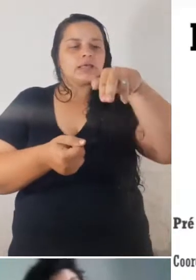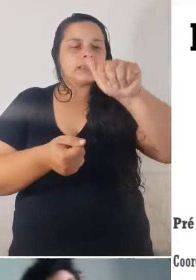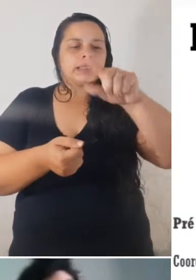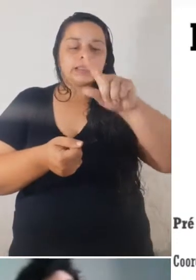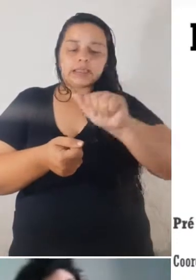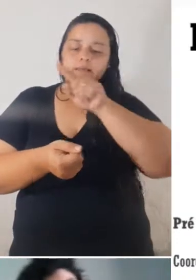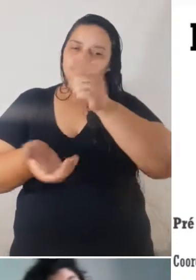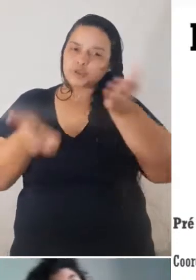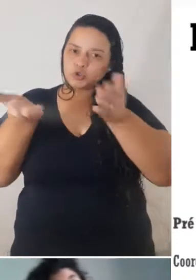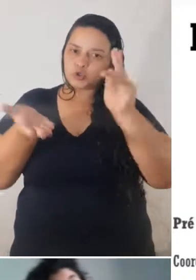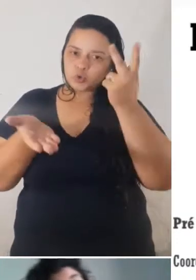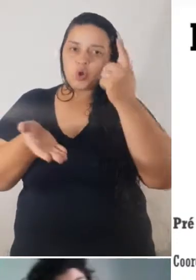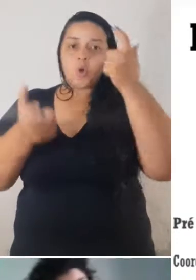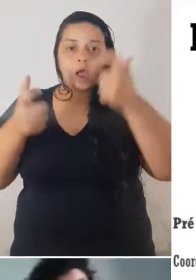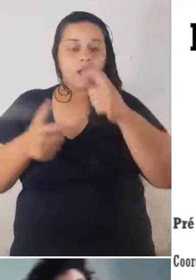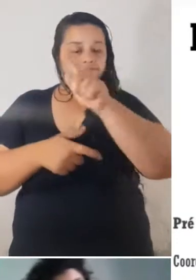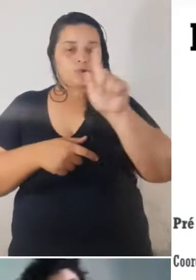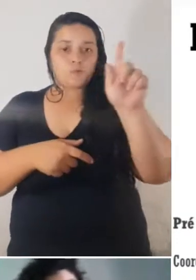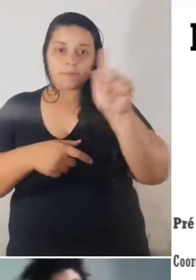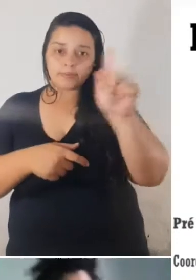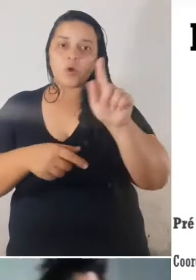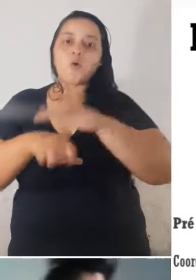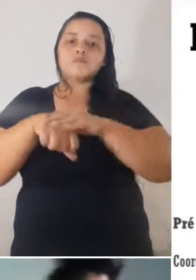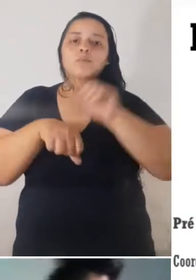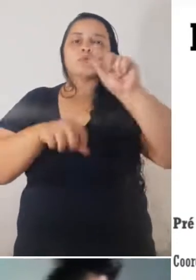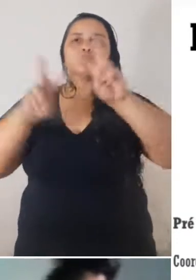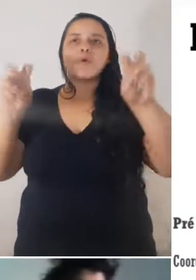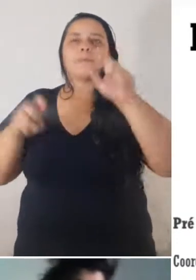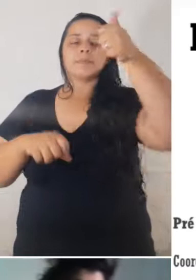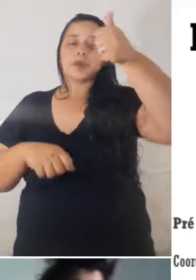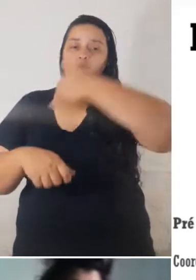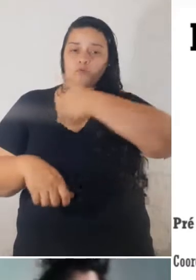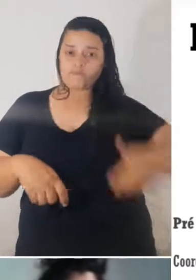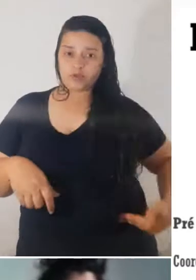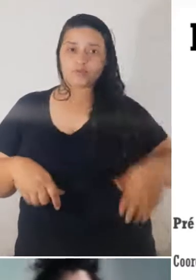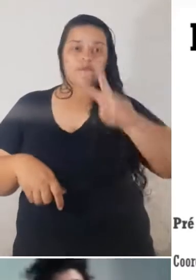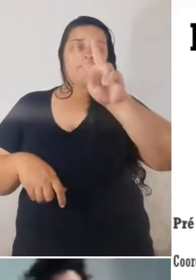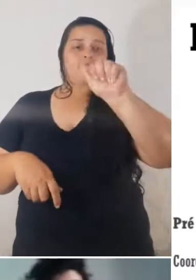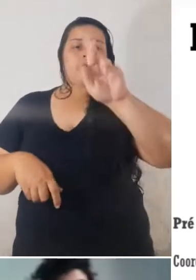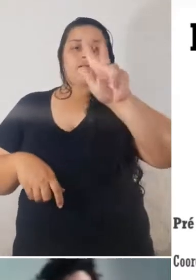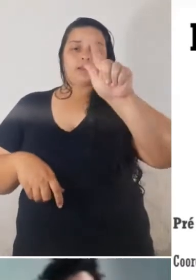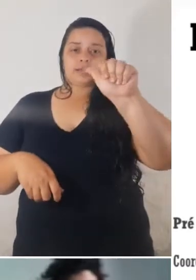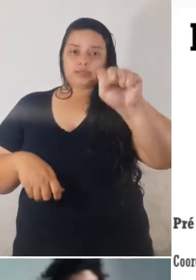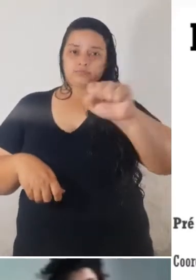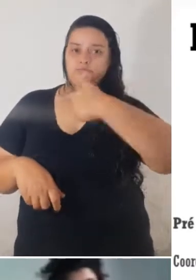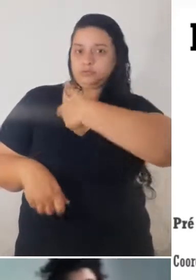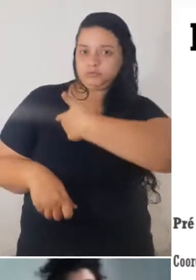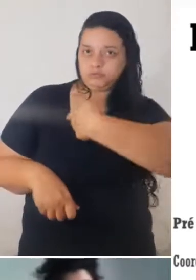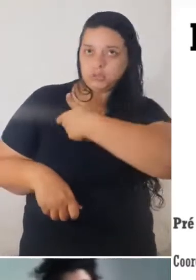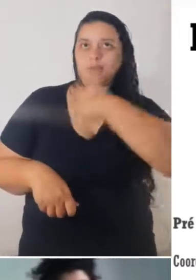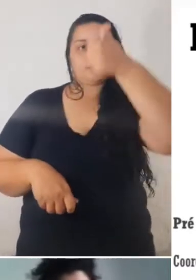História Fernanda Barbosa, do Polo de Guapimirim, para conversar um pouquinho sobre o primeiro governo Vargas, que vai de 1930